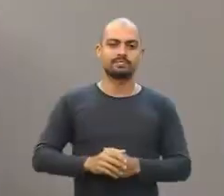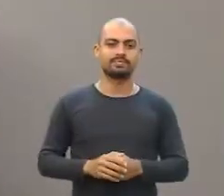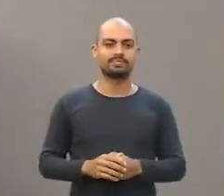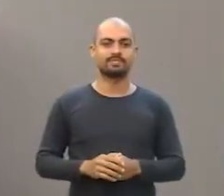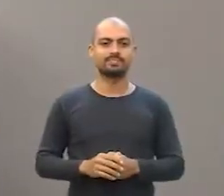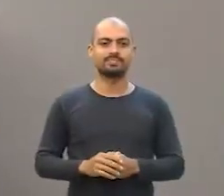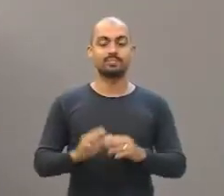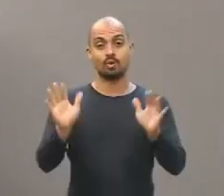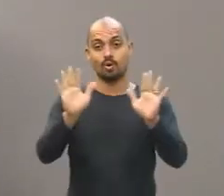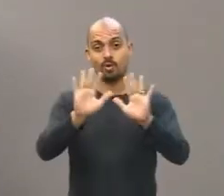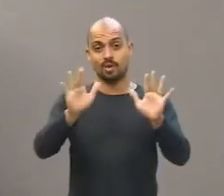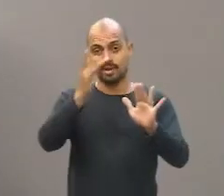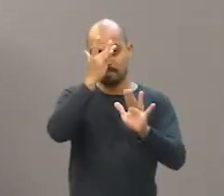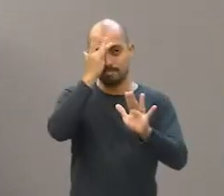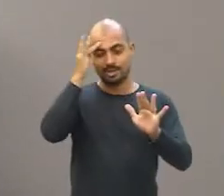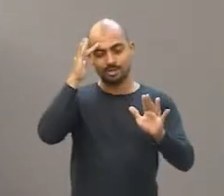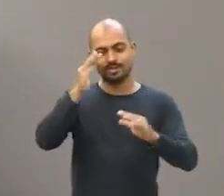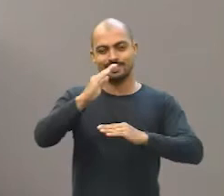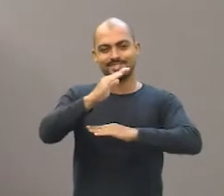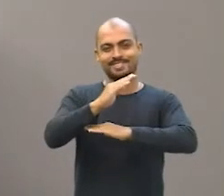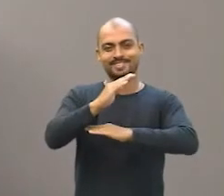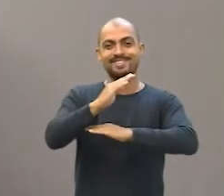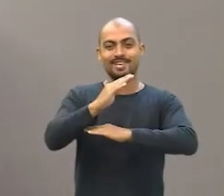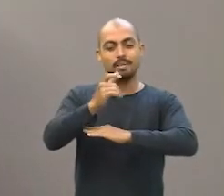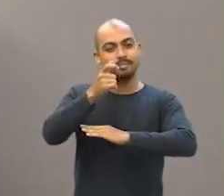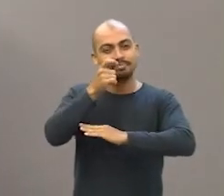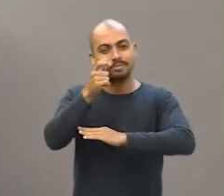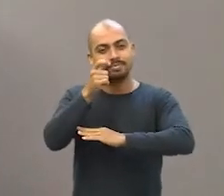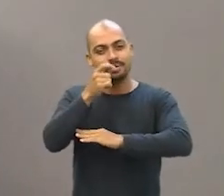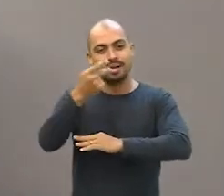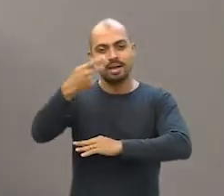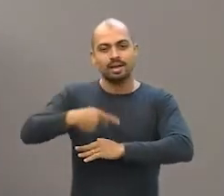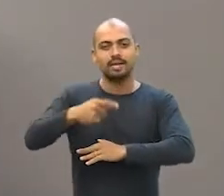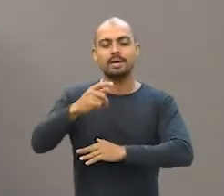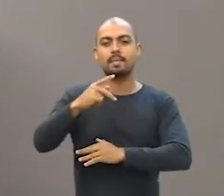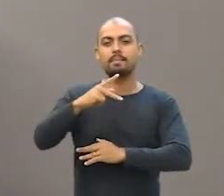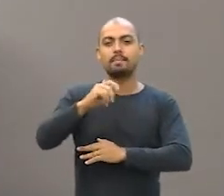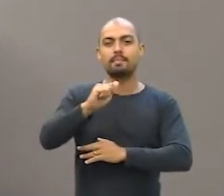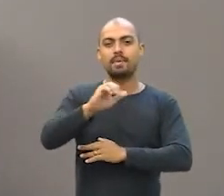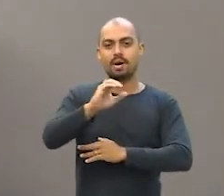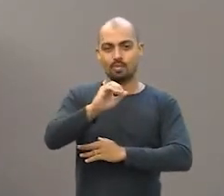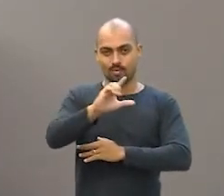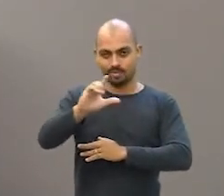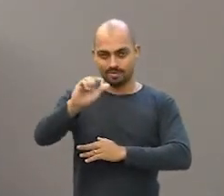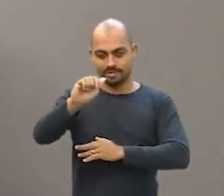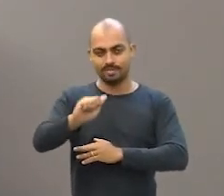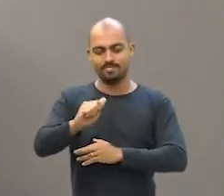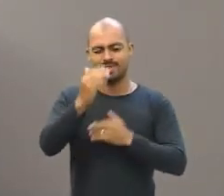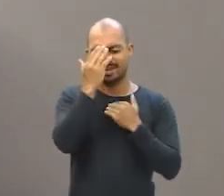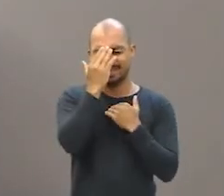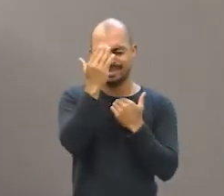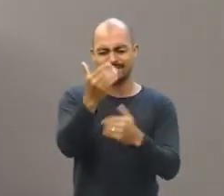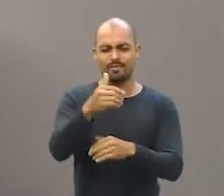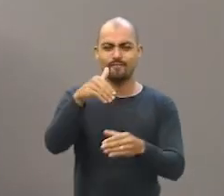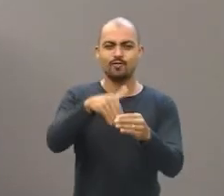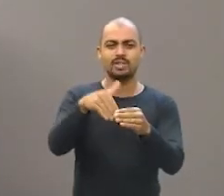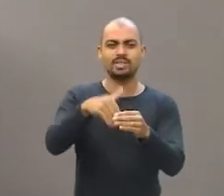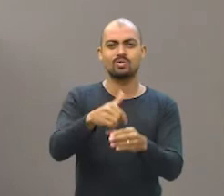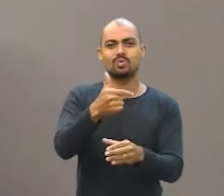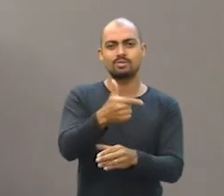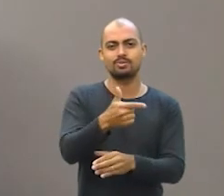forma. Olá, telespectadores da TV Câmara. Aqui é a Paola Miguel e eu estou aqui para agradecer aos